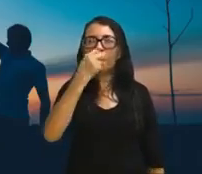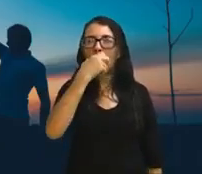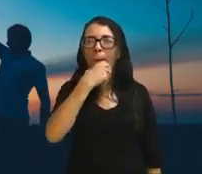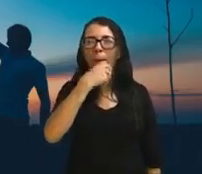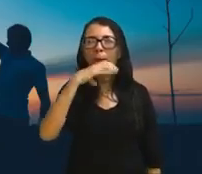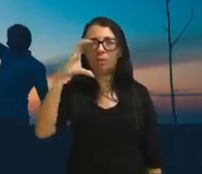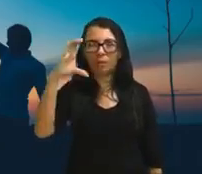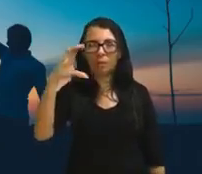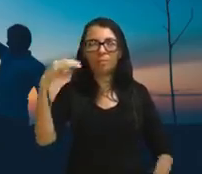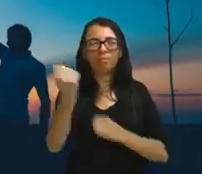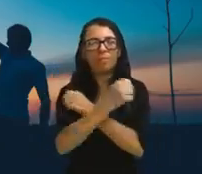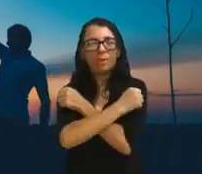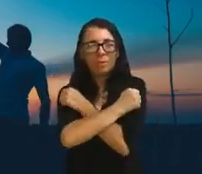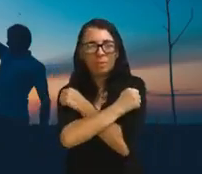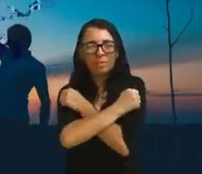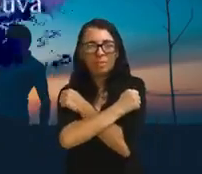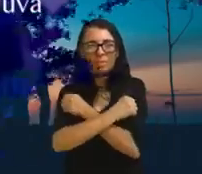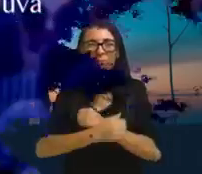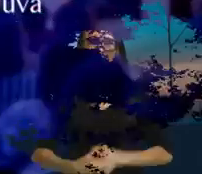grande abraço a todos.